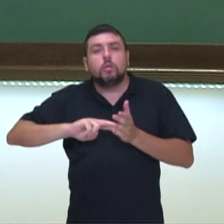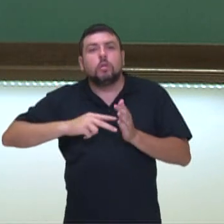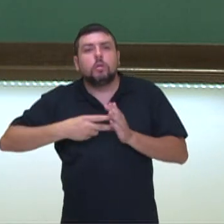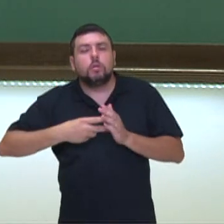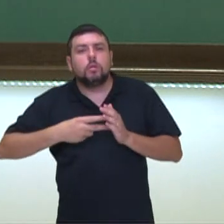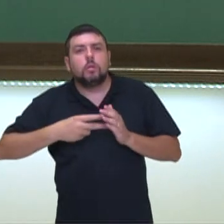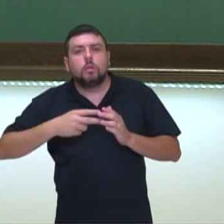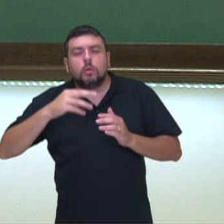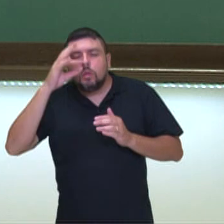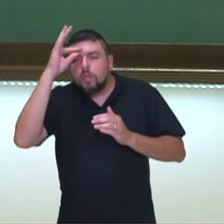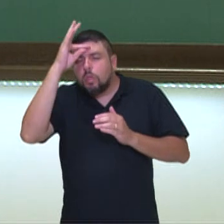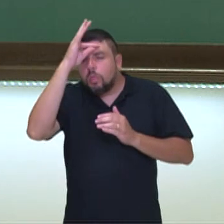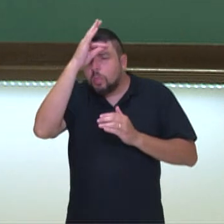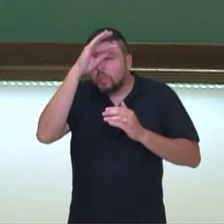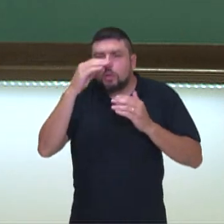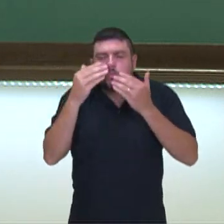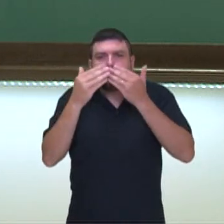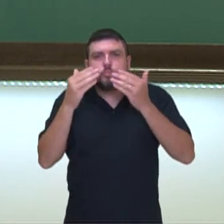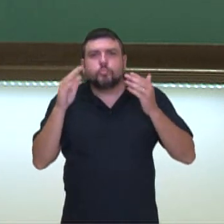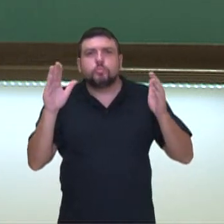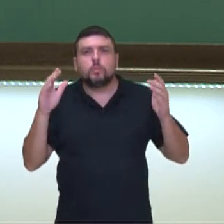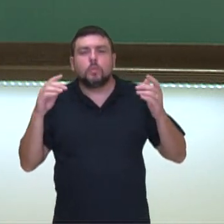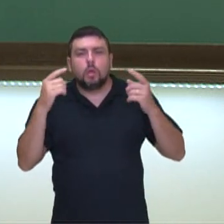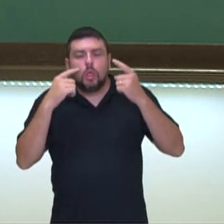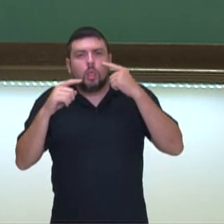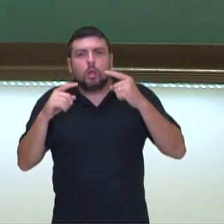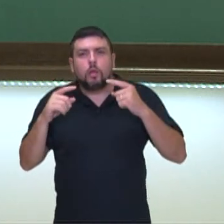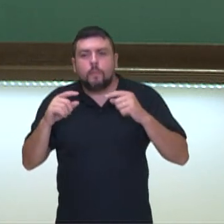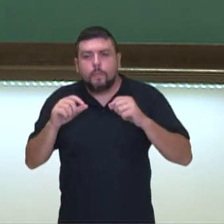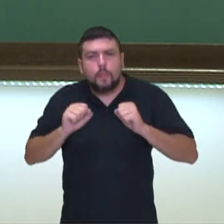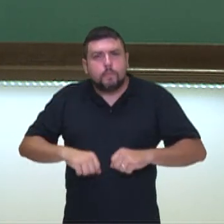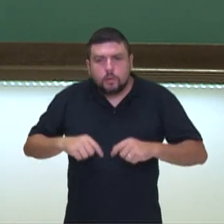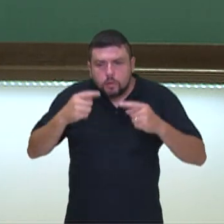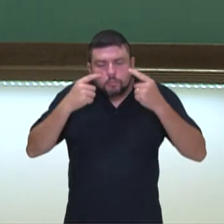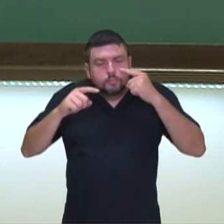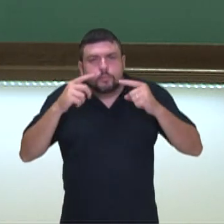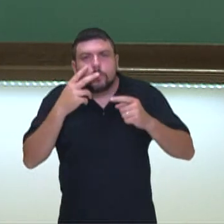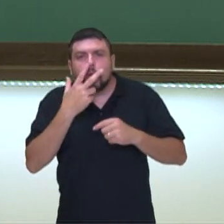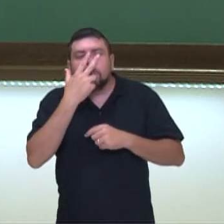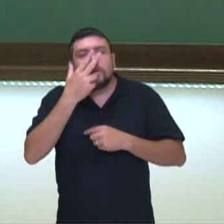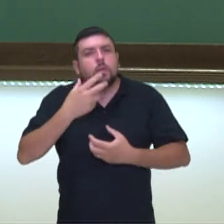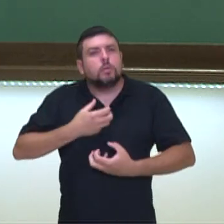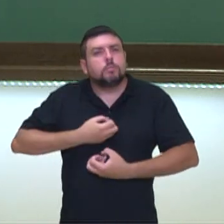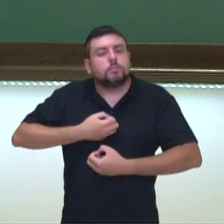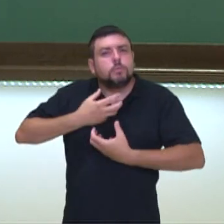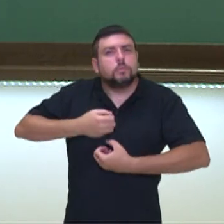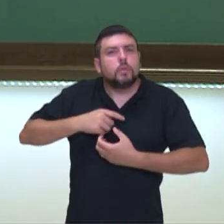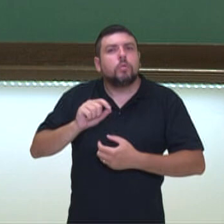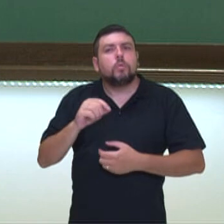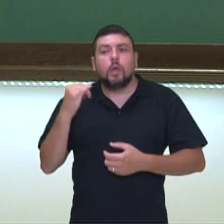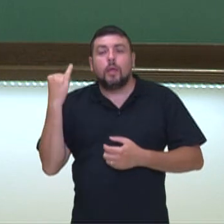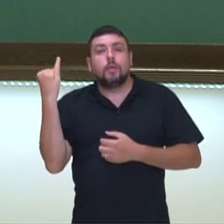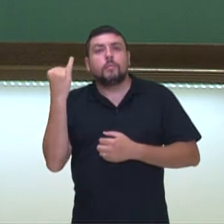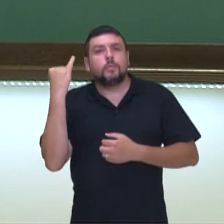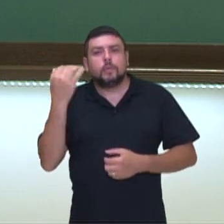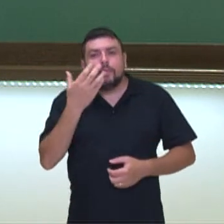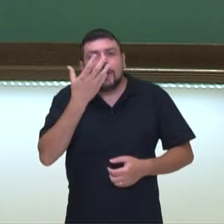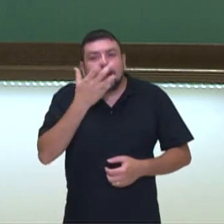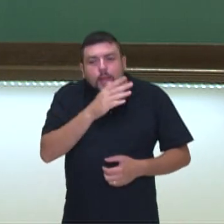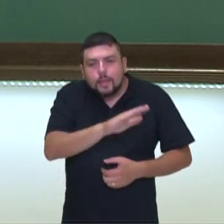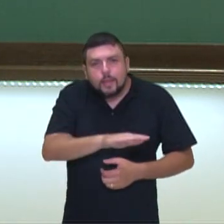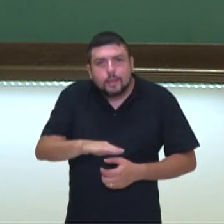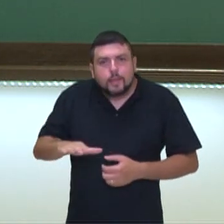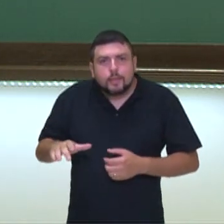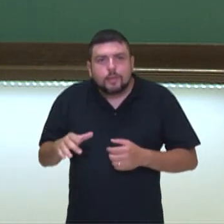que ela queria naquele momento. Então, ela pode abrir o choro. É uma coisa poética que traz da importância que as crianças dão às